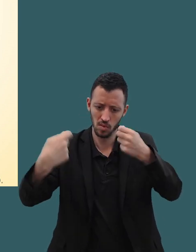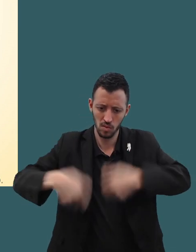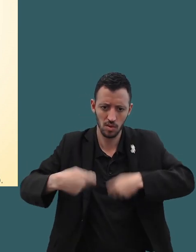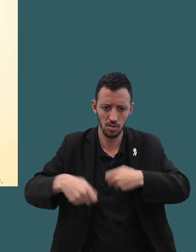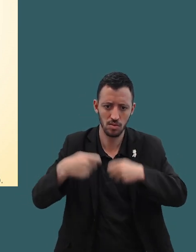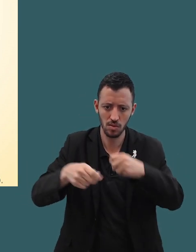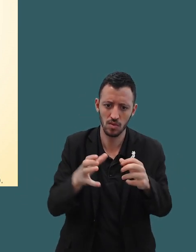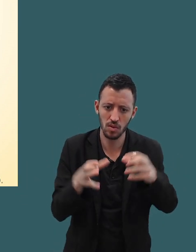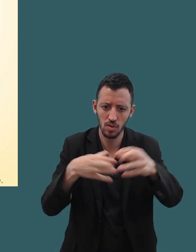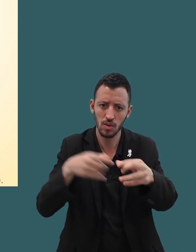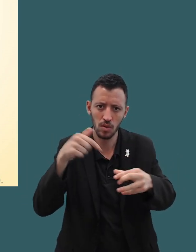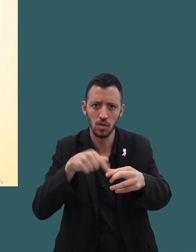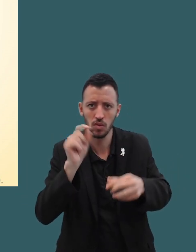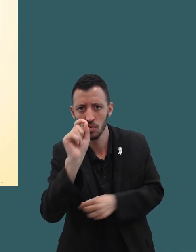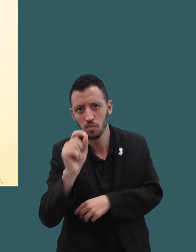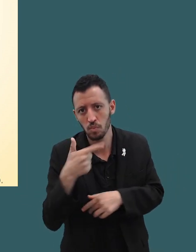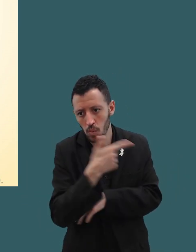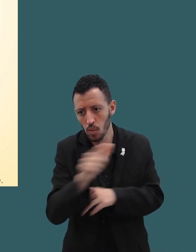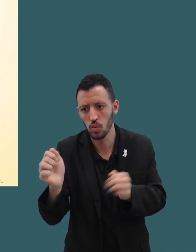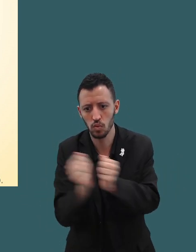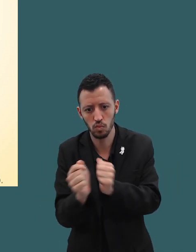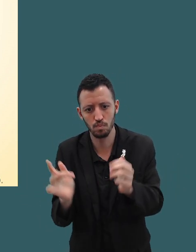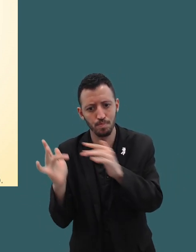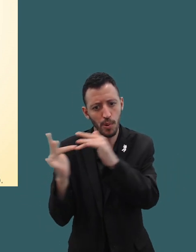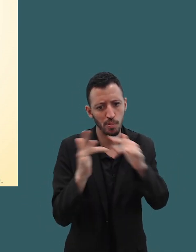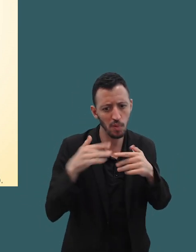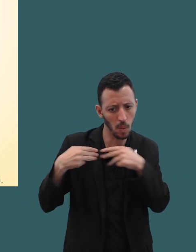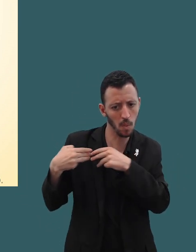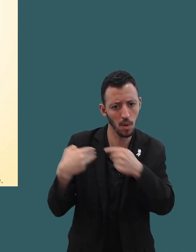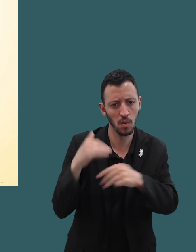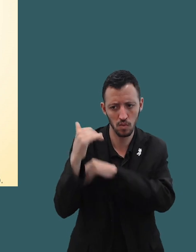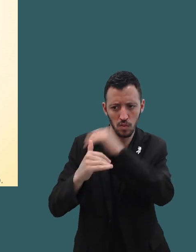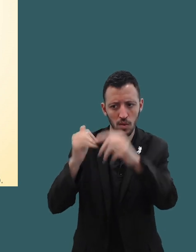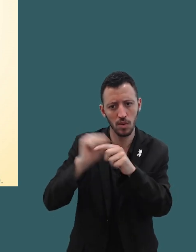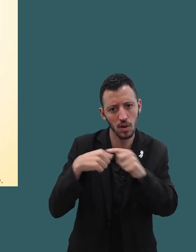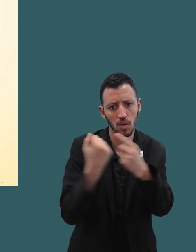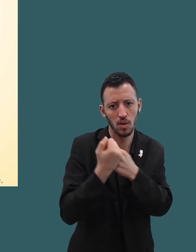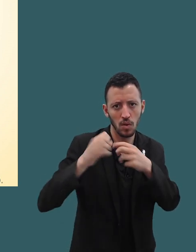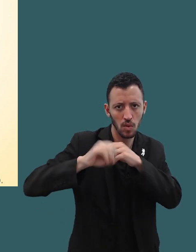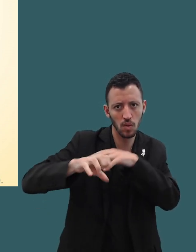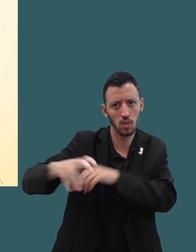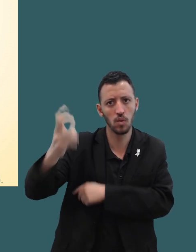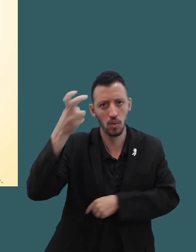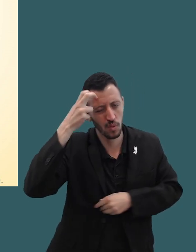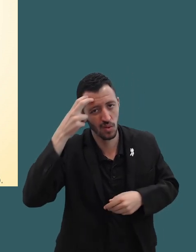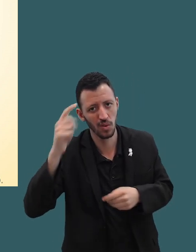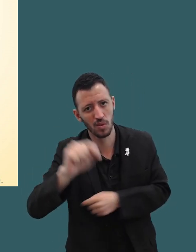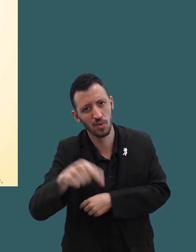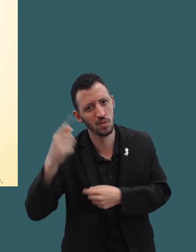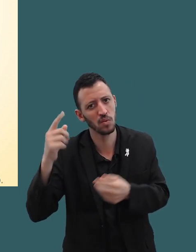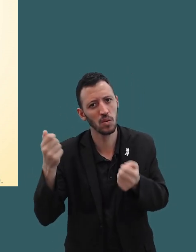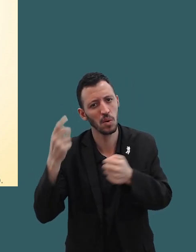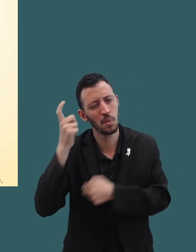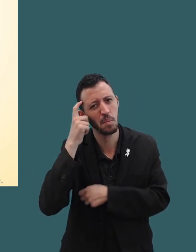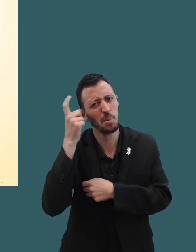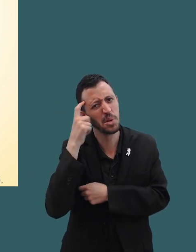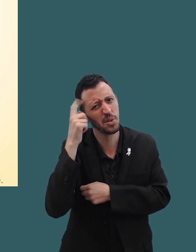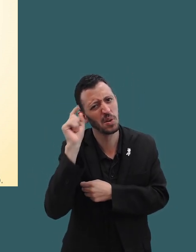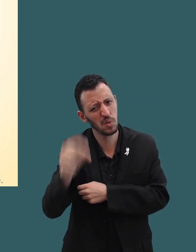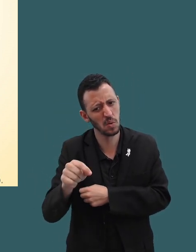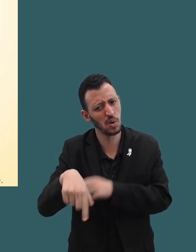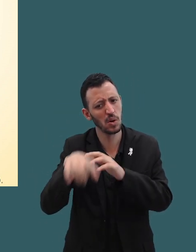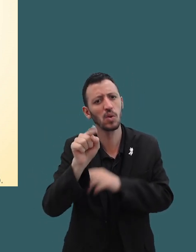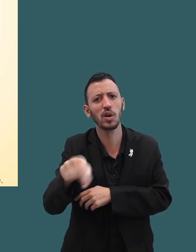necessário conjugar esforços com outros ministérios, desenvolvimento social, educação, cultura, pensar, então, a ciência como